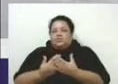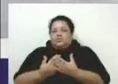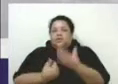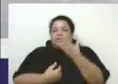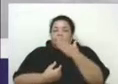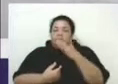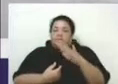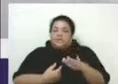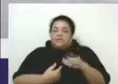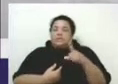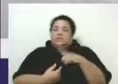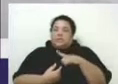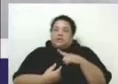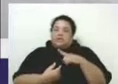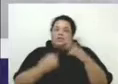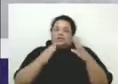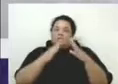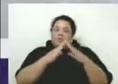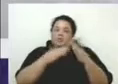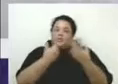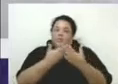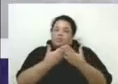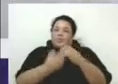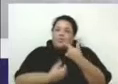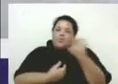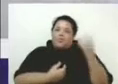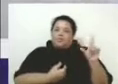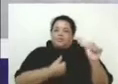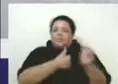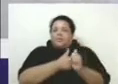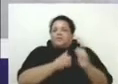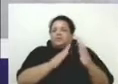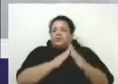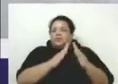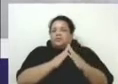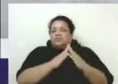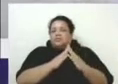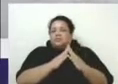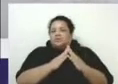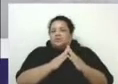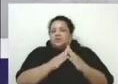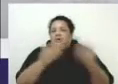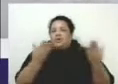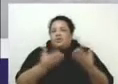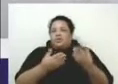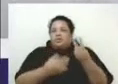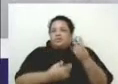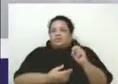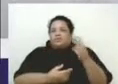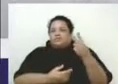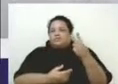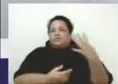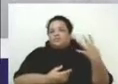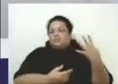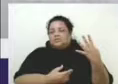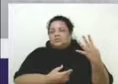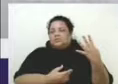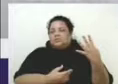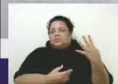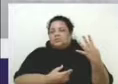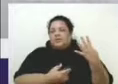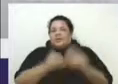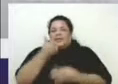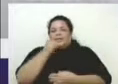casa dela. E esse ano, quando entrou o ano letivo, no dia que a mãe foi lá pedir a